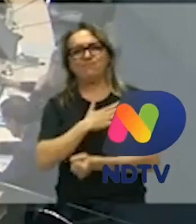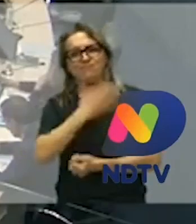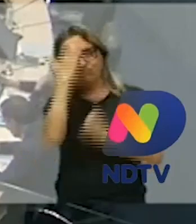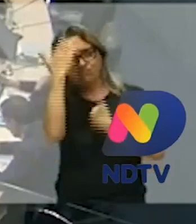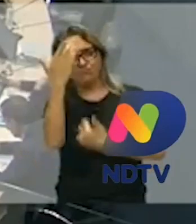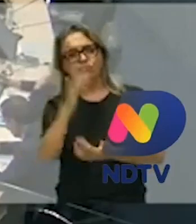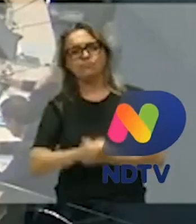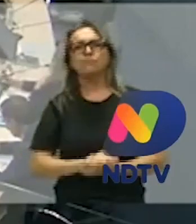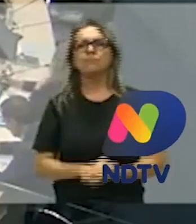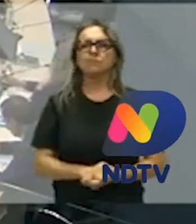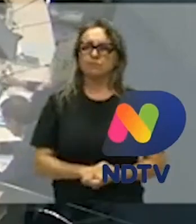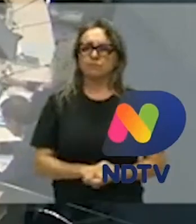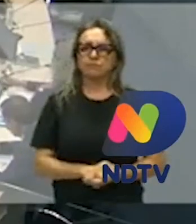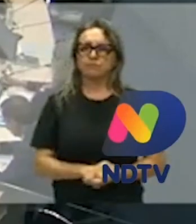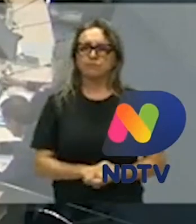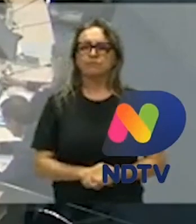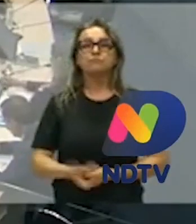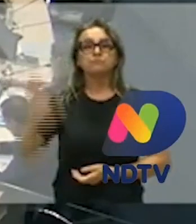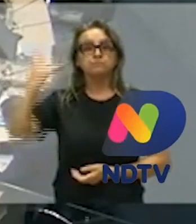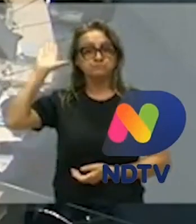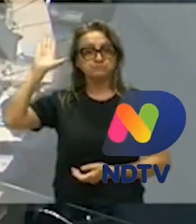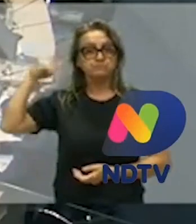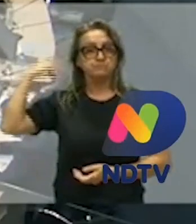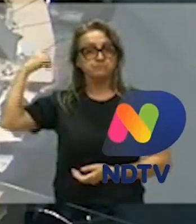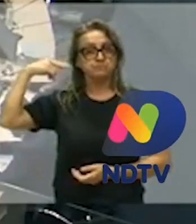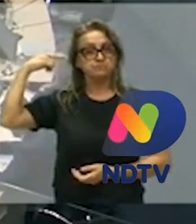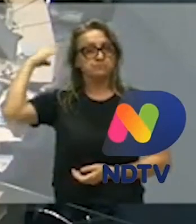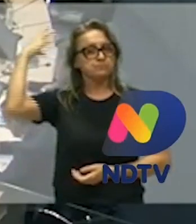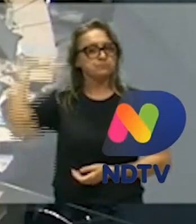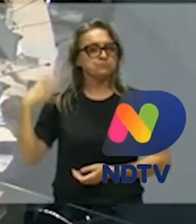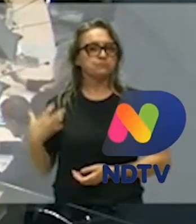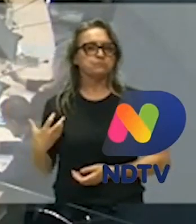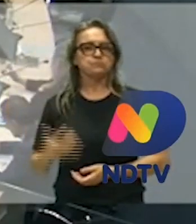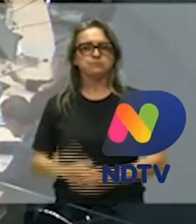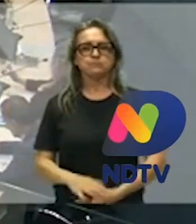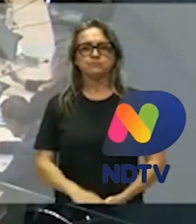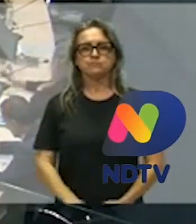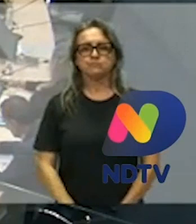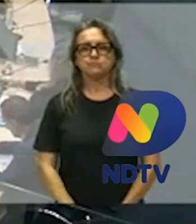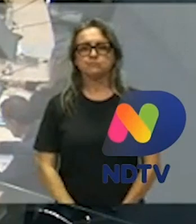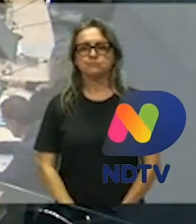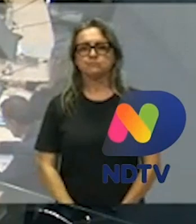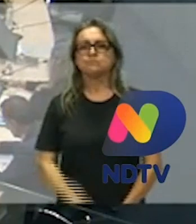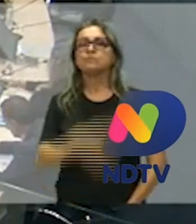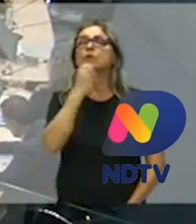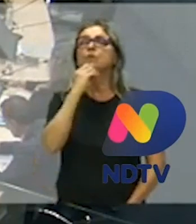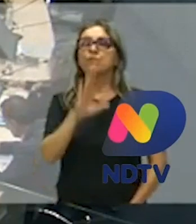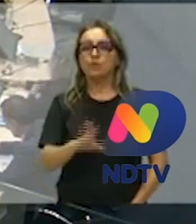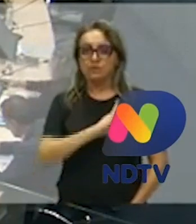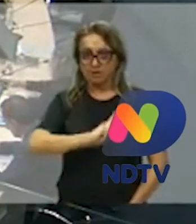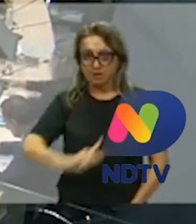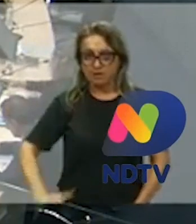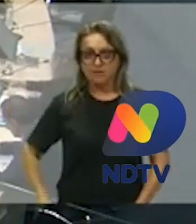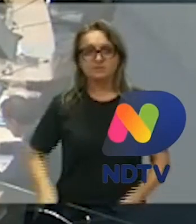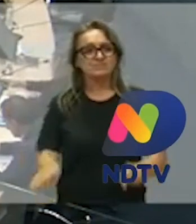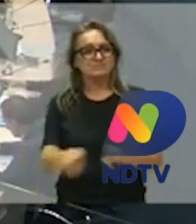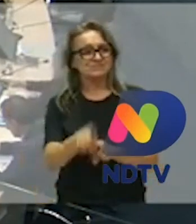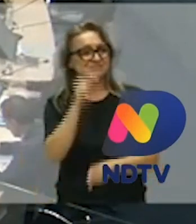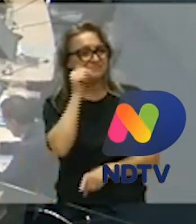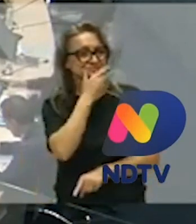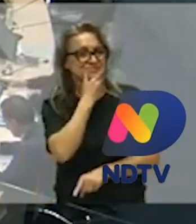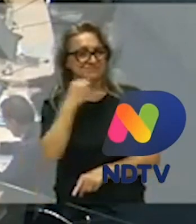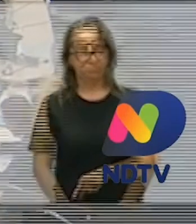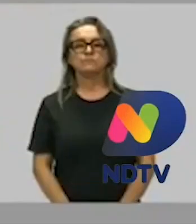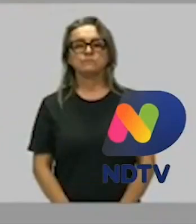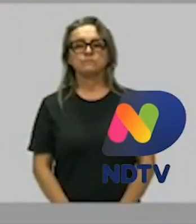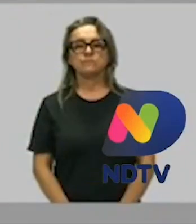noite desta quinta-feira foi marcada por uma importante votação no legislativo de Itajaí foi aprovado por unanimidade